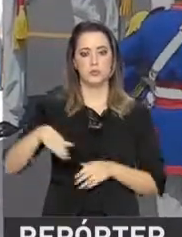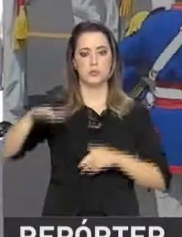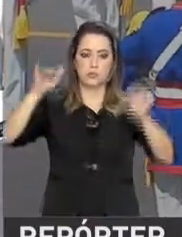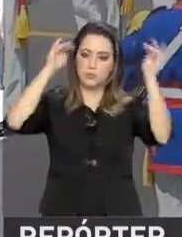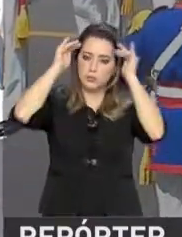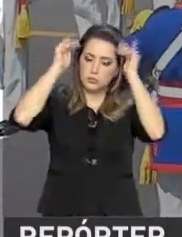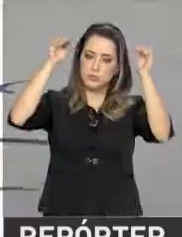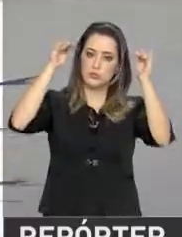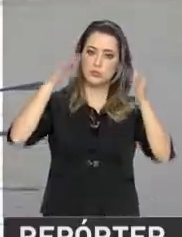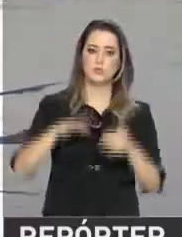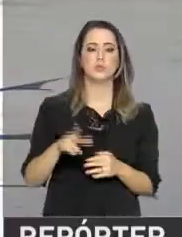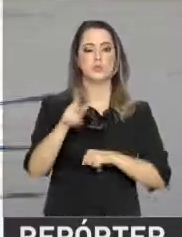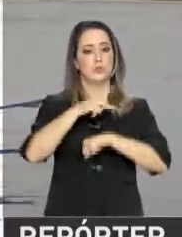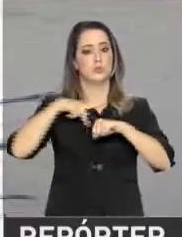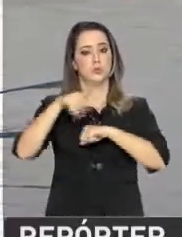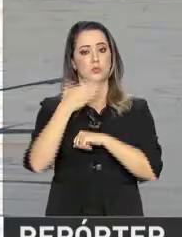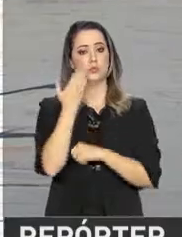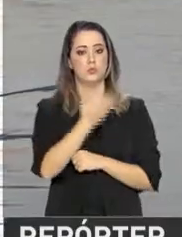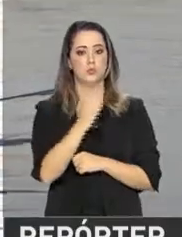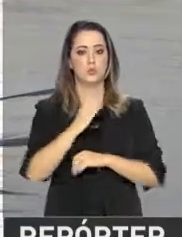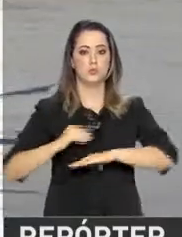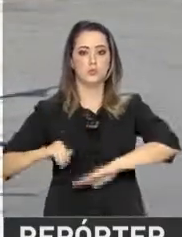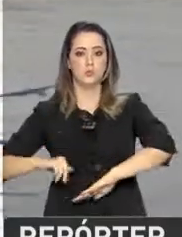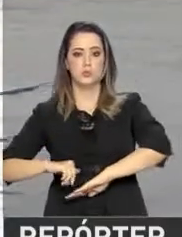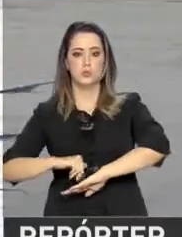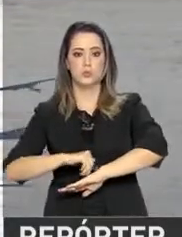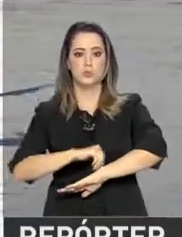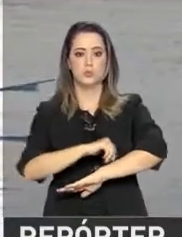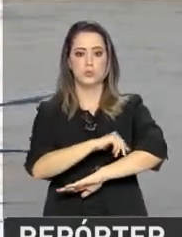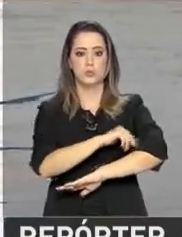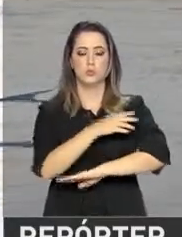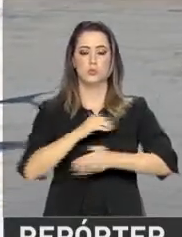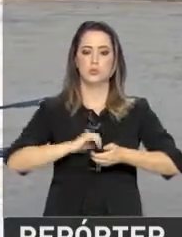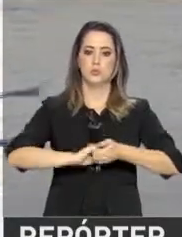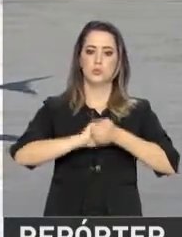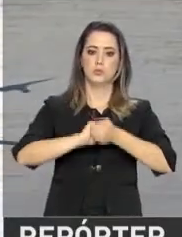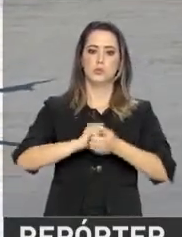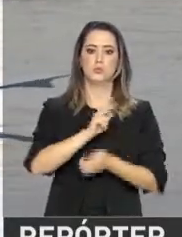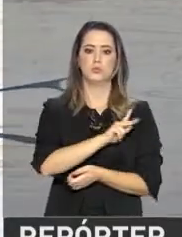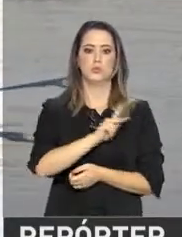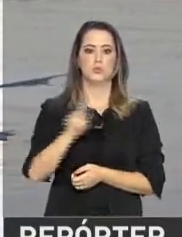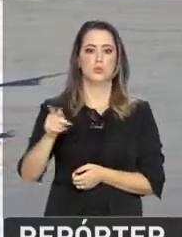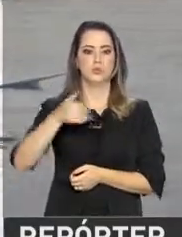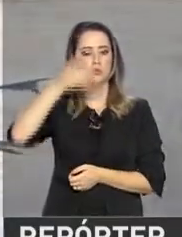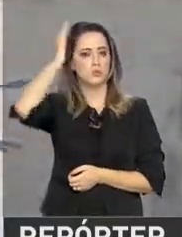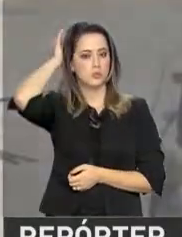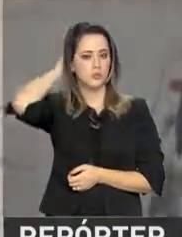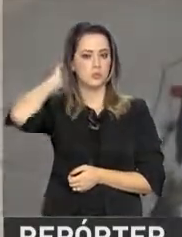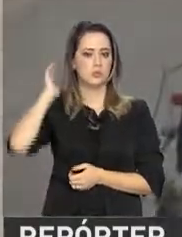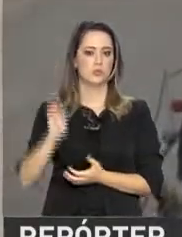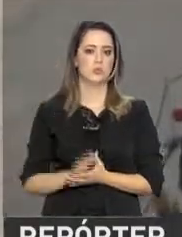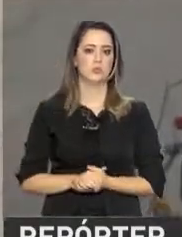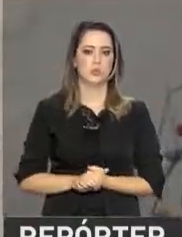de estado e subiu a rampa do palácio do planalto pára cumprimentar o presidente michel temer